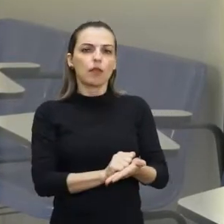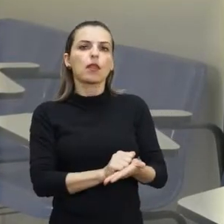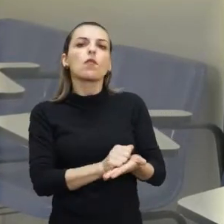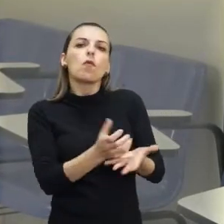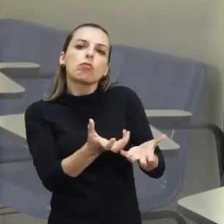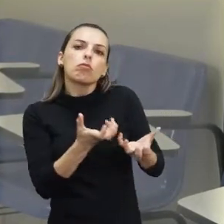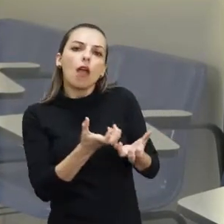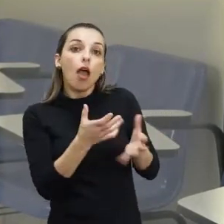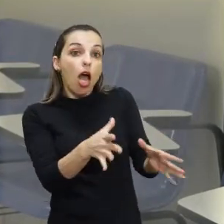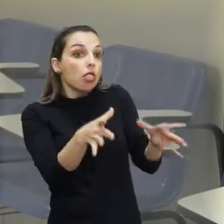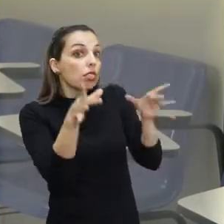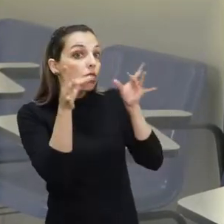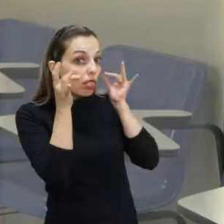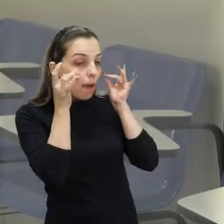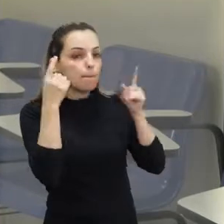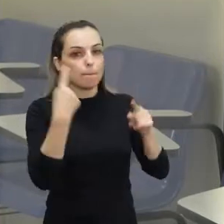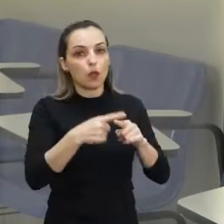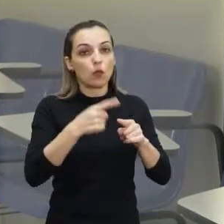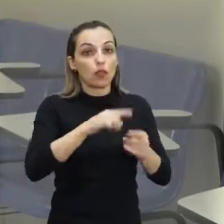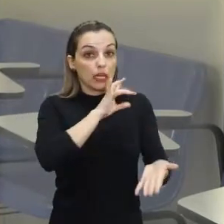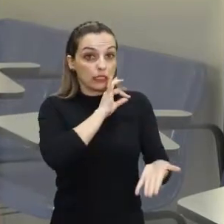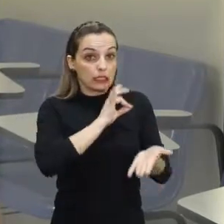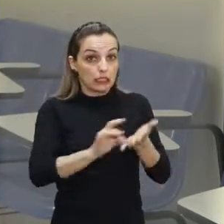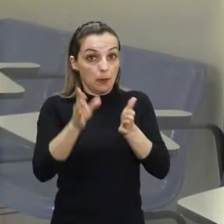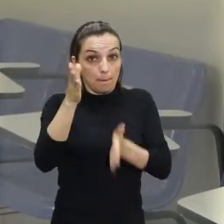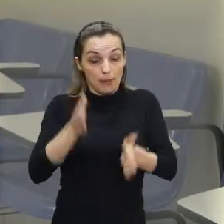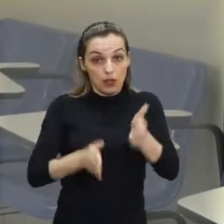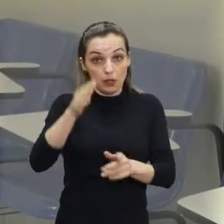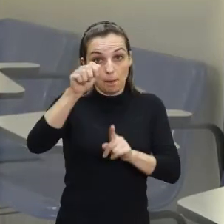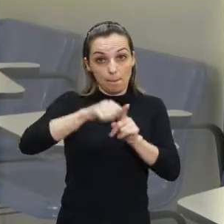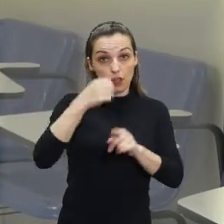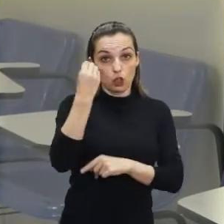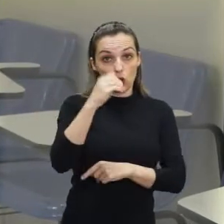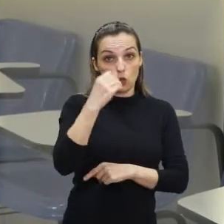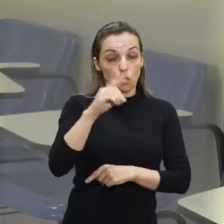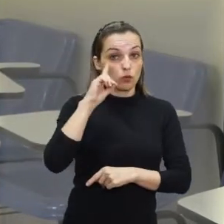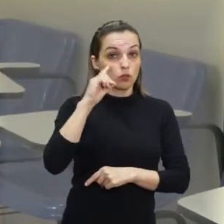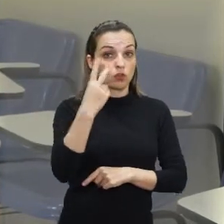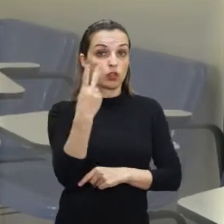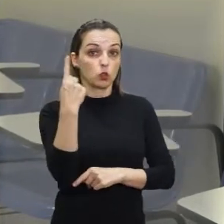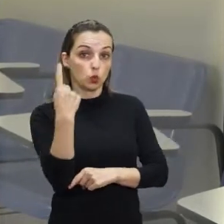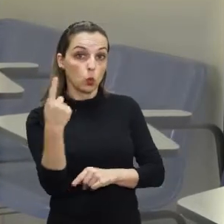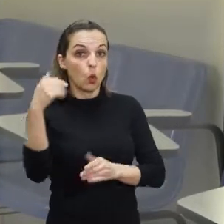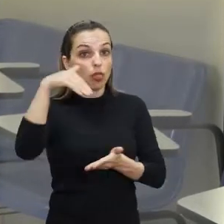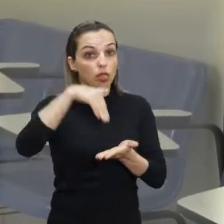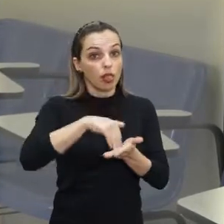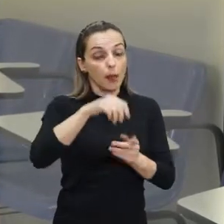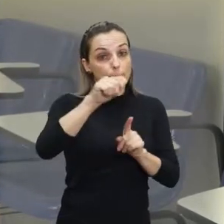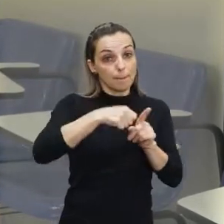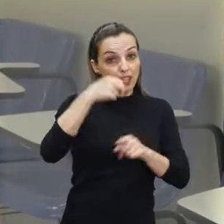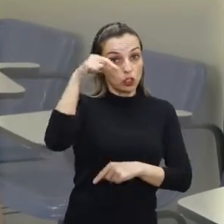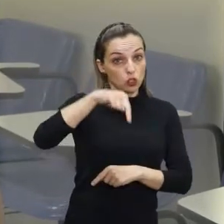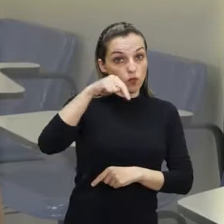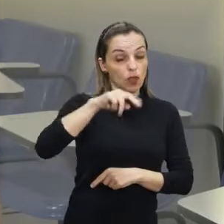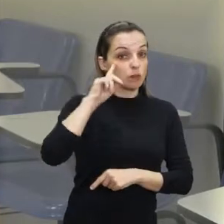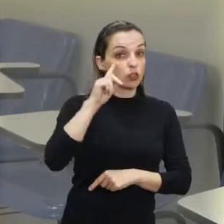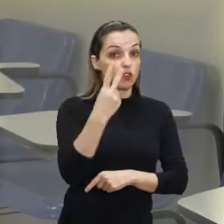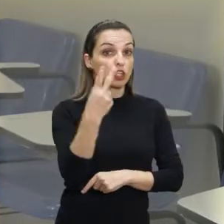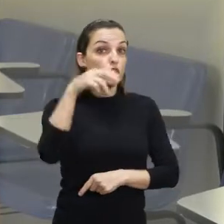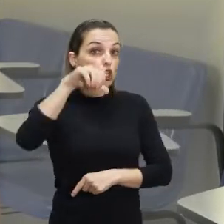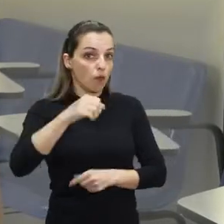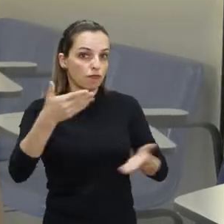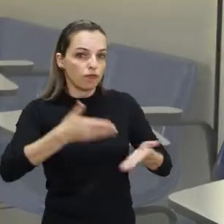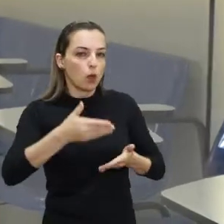e para quem tem o interesse em se matricular fica atento pois as inscrições vão do dia vinte e um de outubro até 29 de Novembro